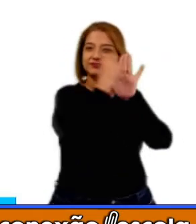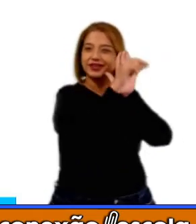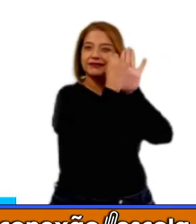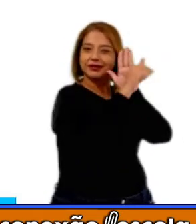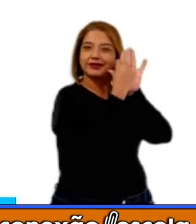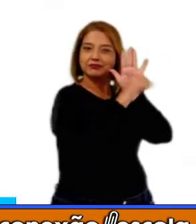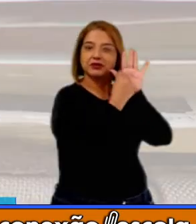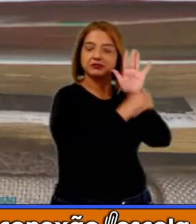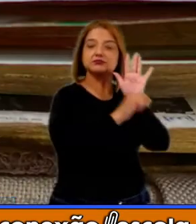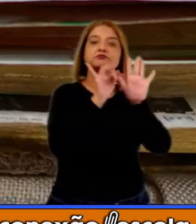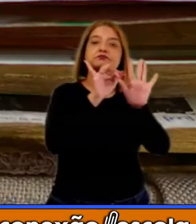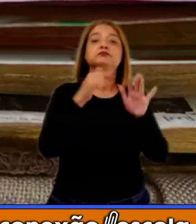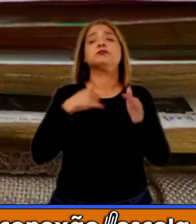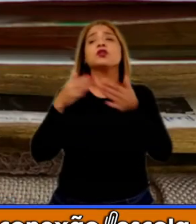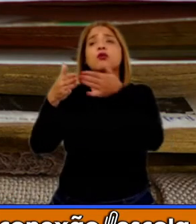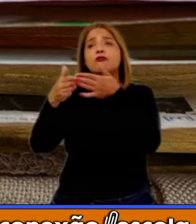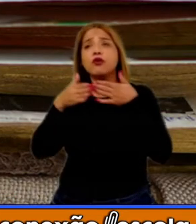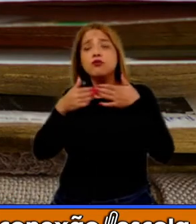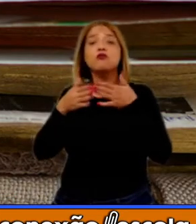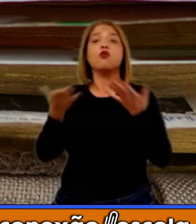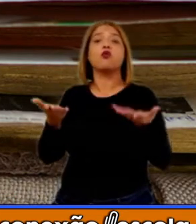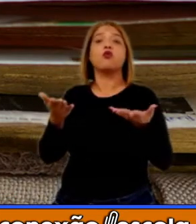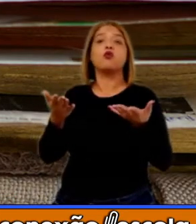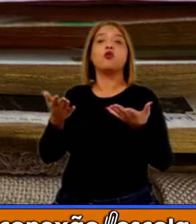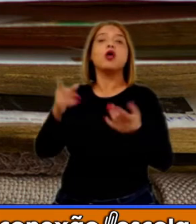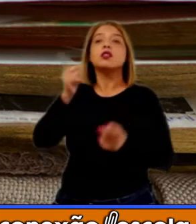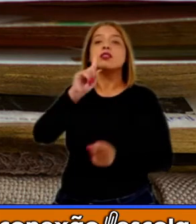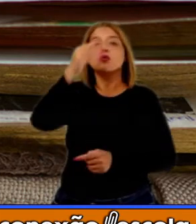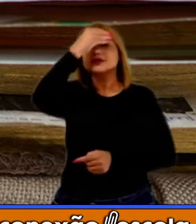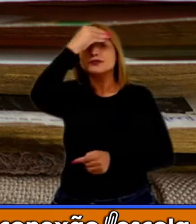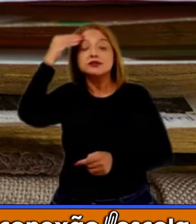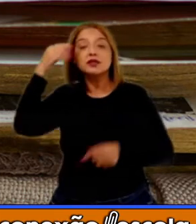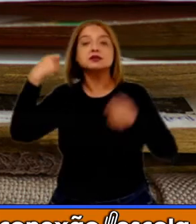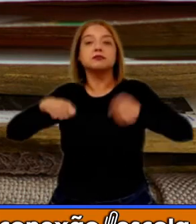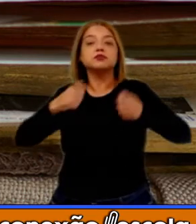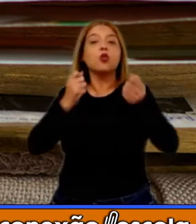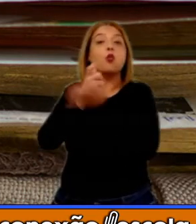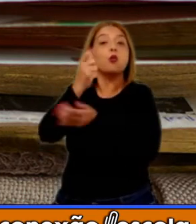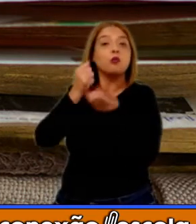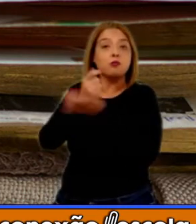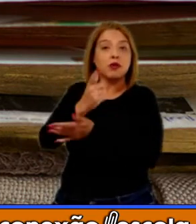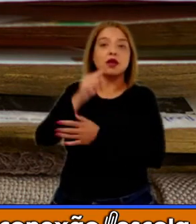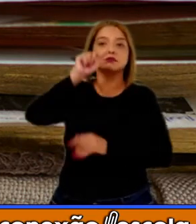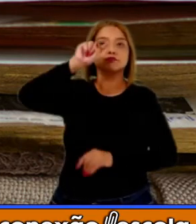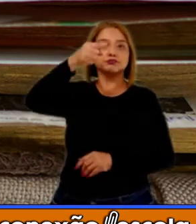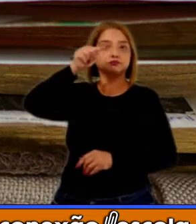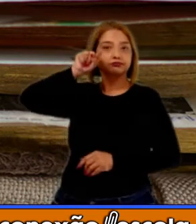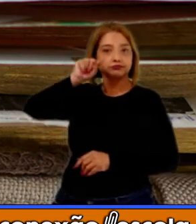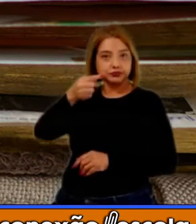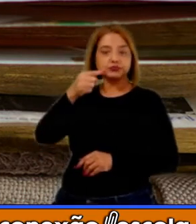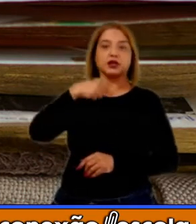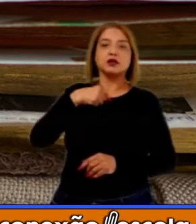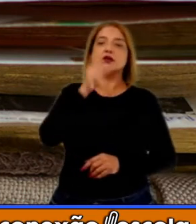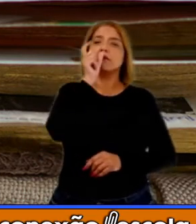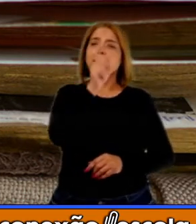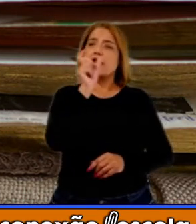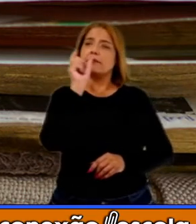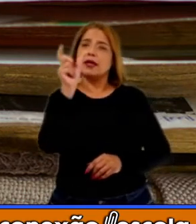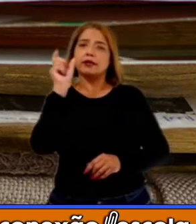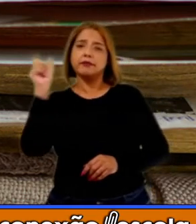Eu coloco lá, por favor, não esqueça esses itens, 2 pontos. E lá eu